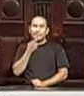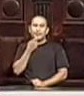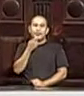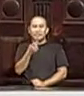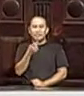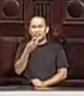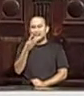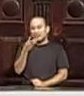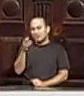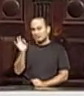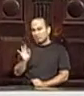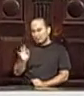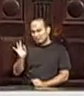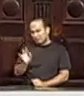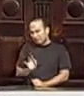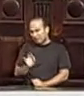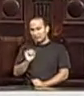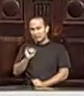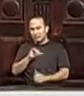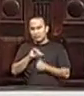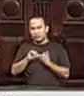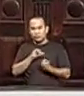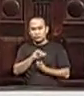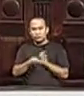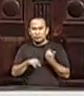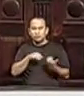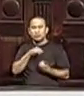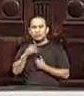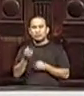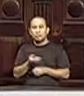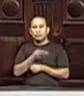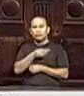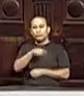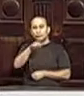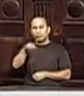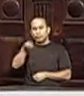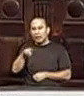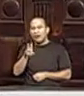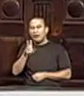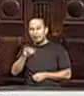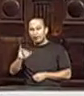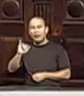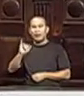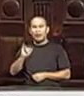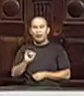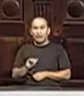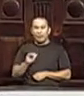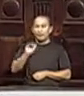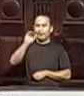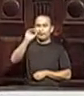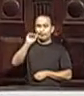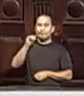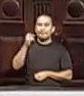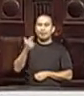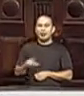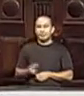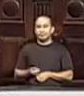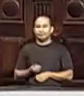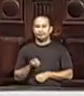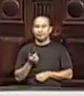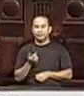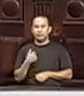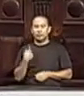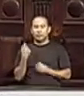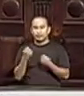casa dos 3%, se a mudança para um novo índice vai acarretar num aumento maior da tarifa. Isso